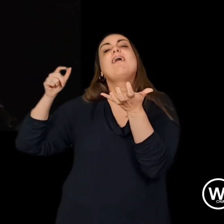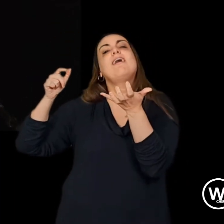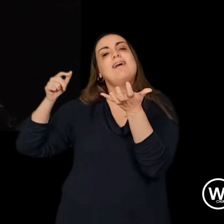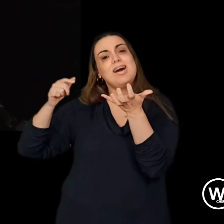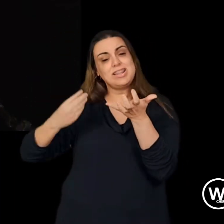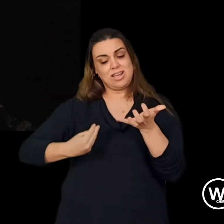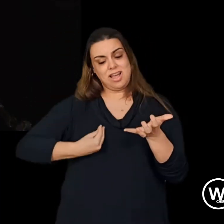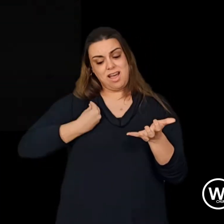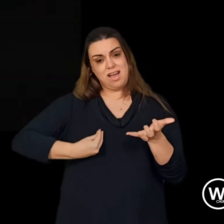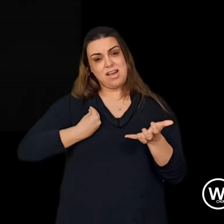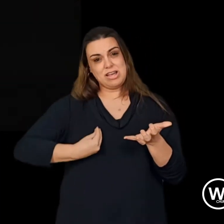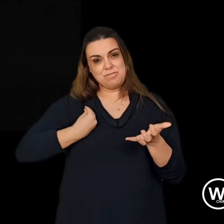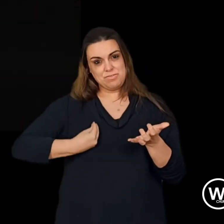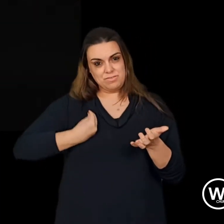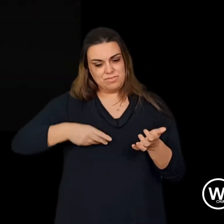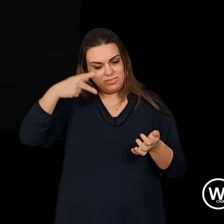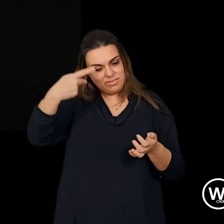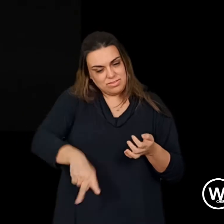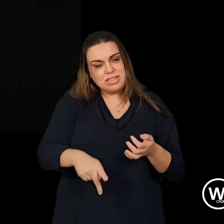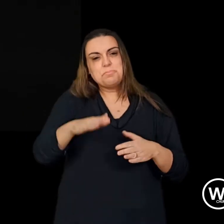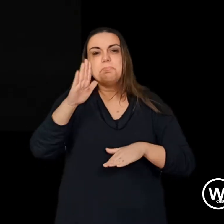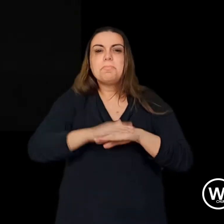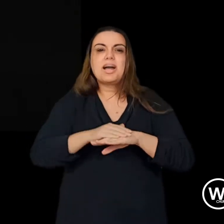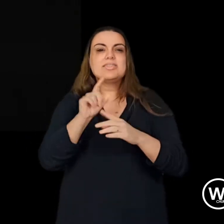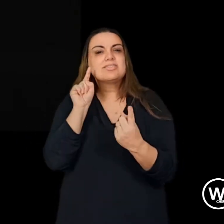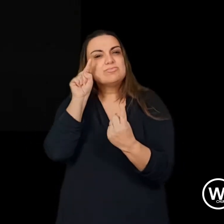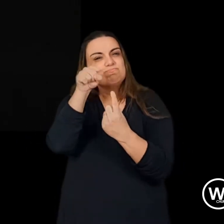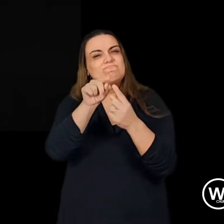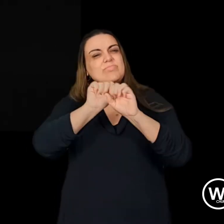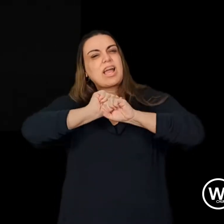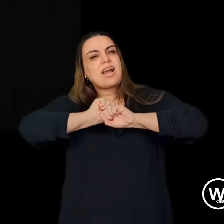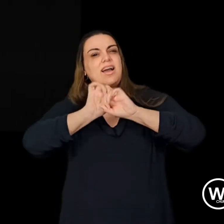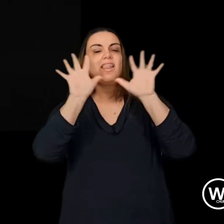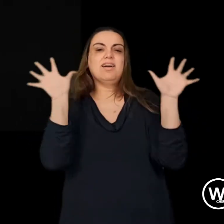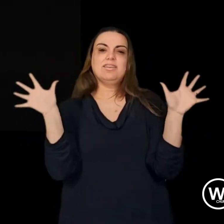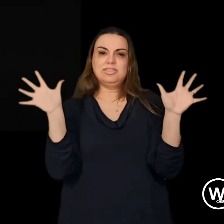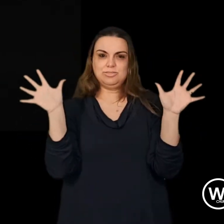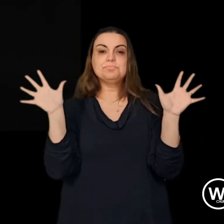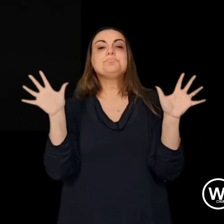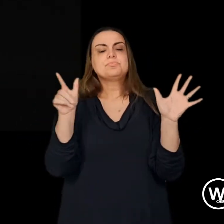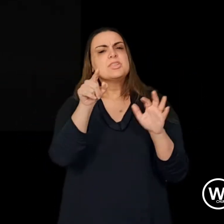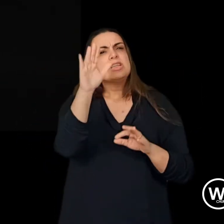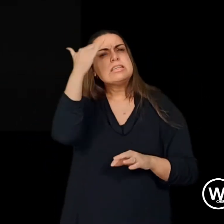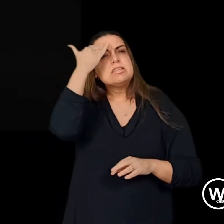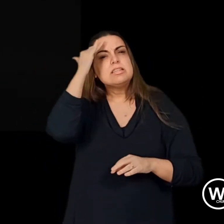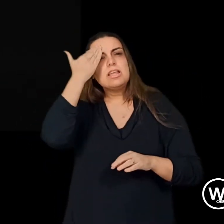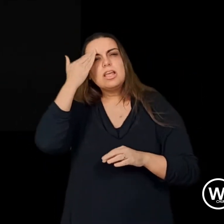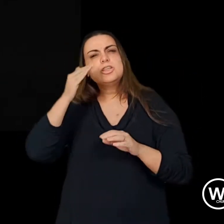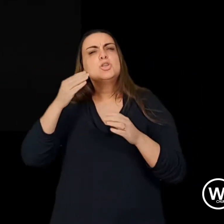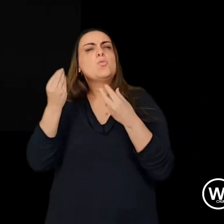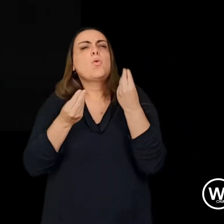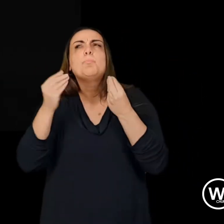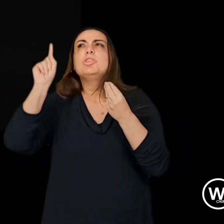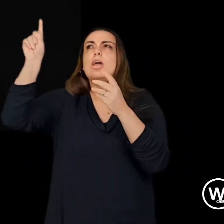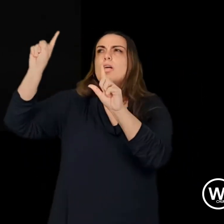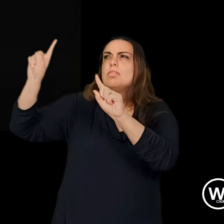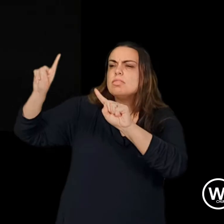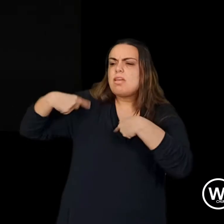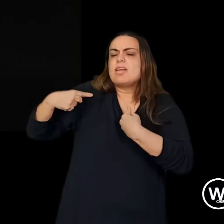ela se torna mais objetiva. Quando nós entendemos quais são os desafios que Deus tem para mim e para